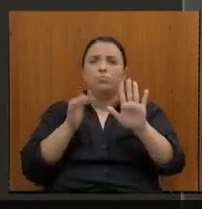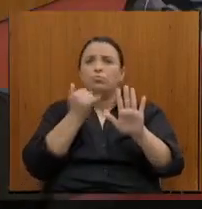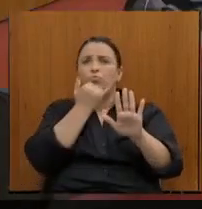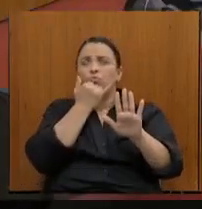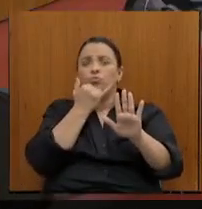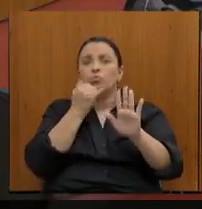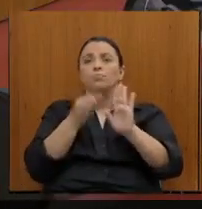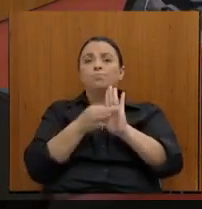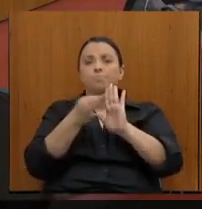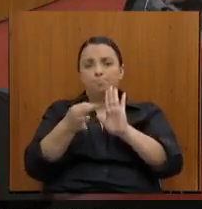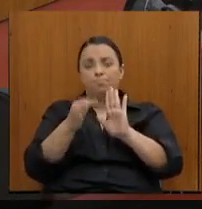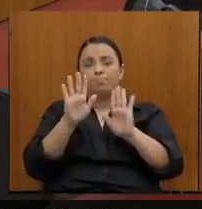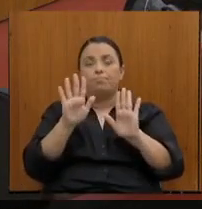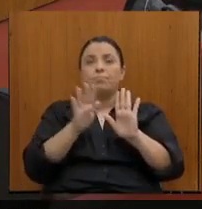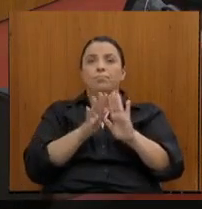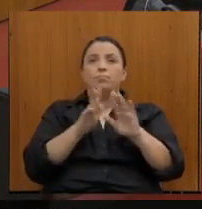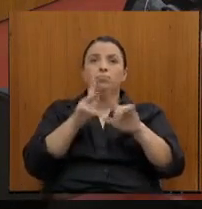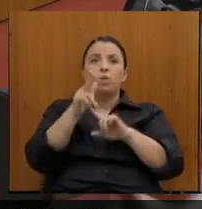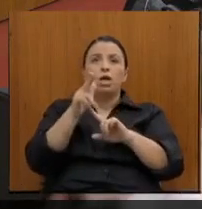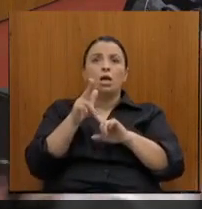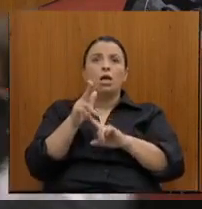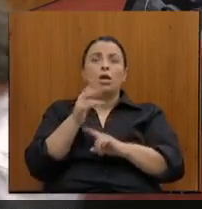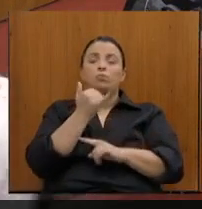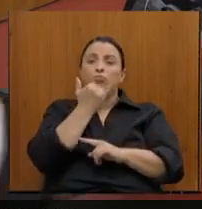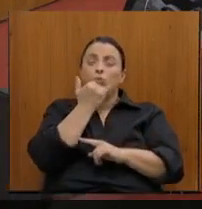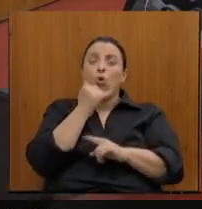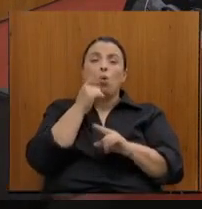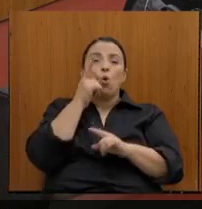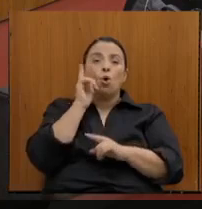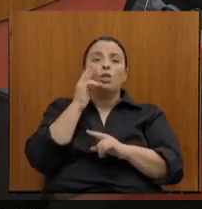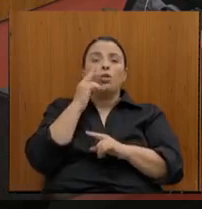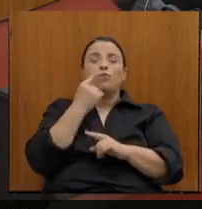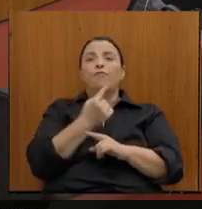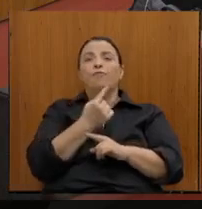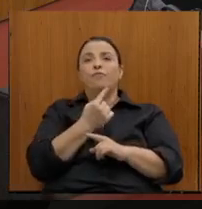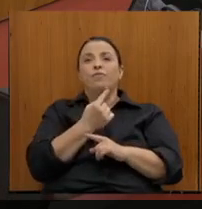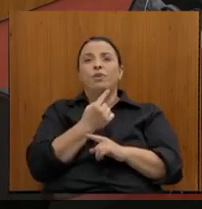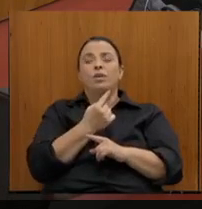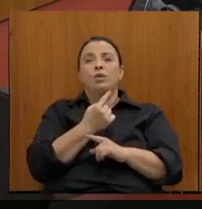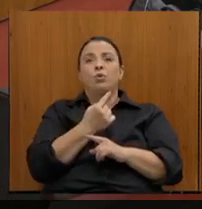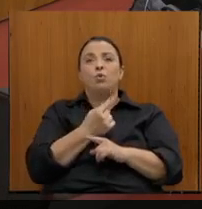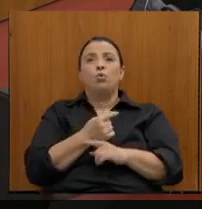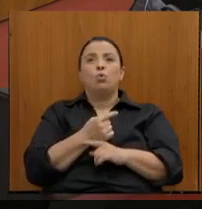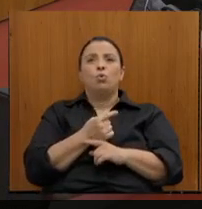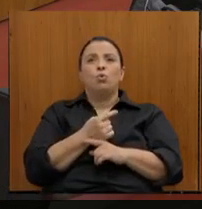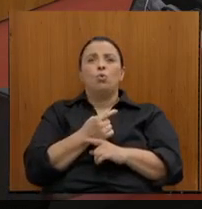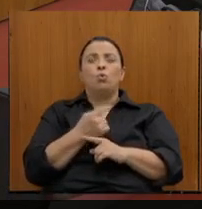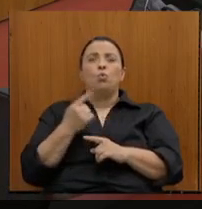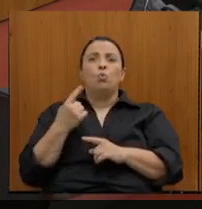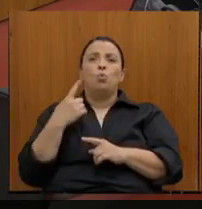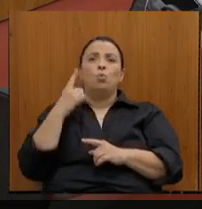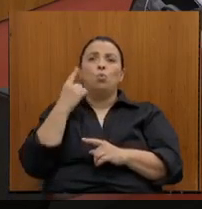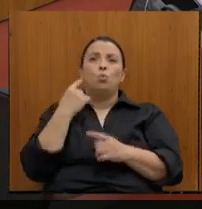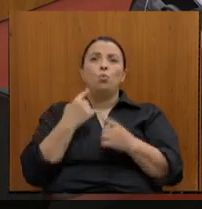ontem eu vi falando que não sei se aquilo como é que fala um